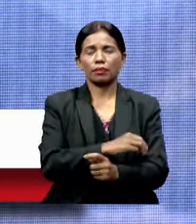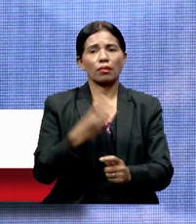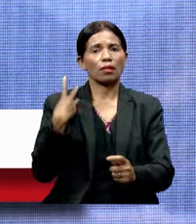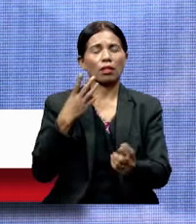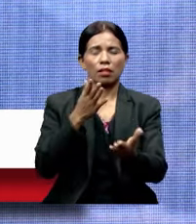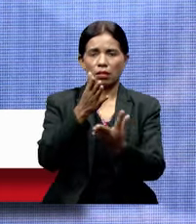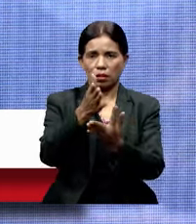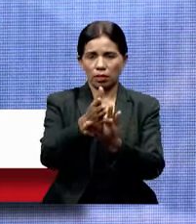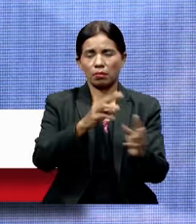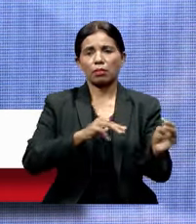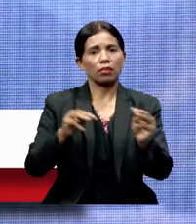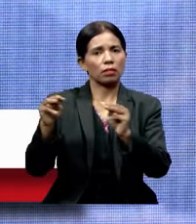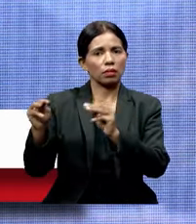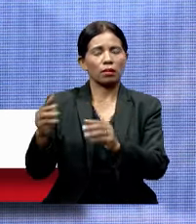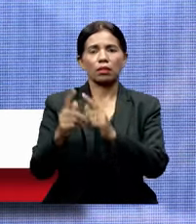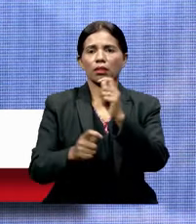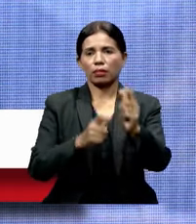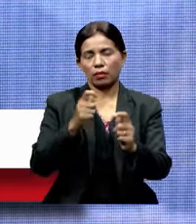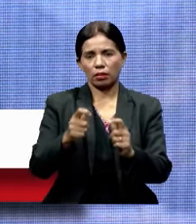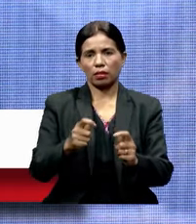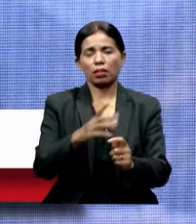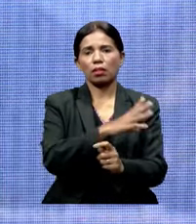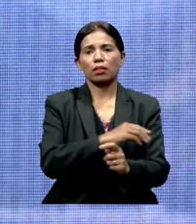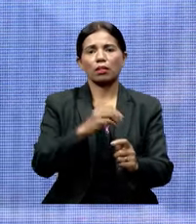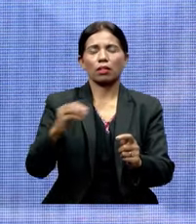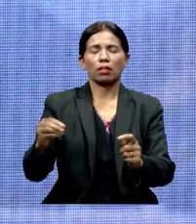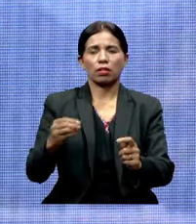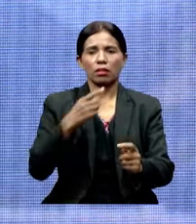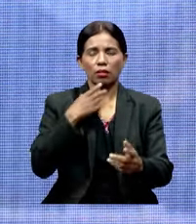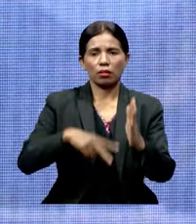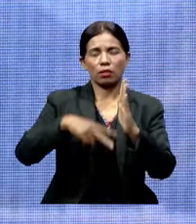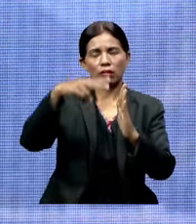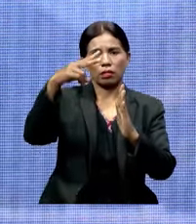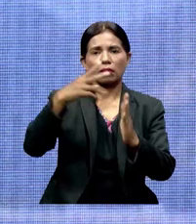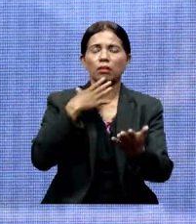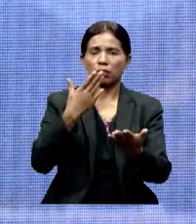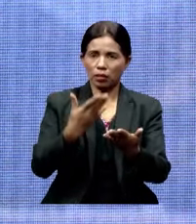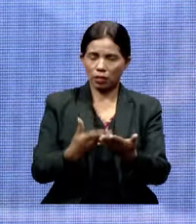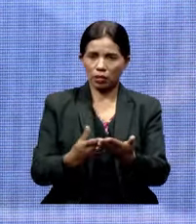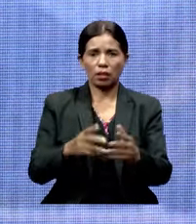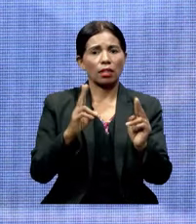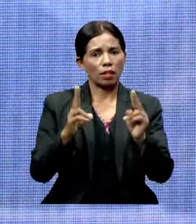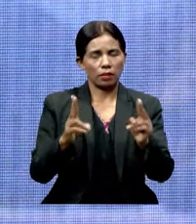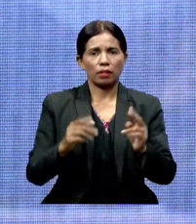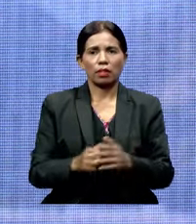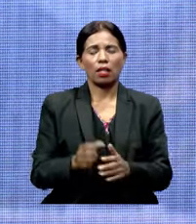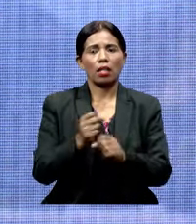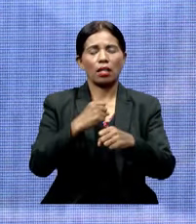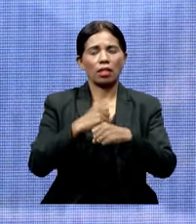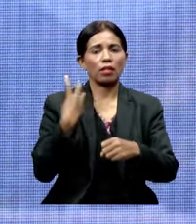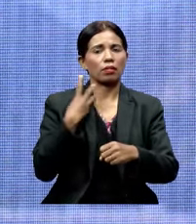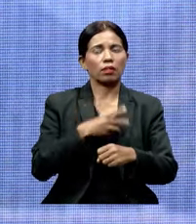assiste mudanças sociais no tecnológicas. Nebe acontece com velocidade impressionante. Cataclés la limar. Halo ita hak